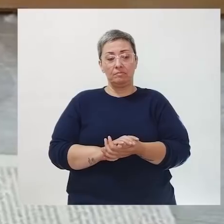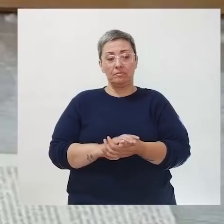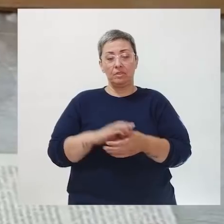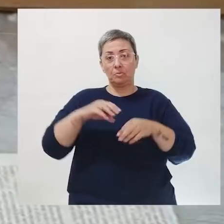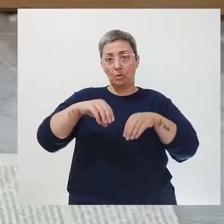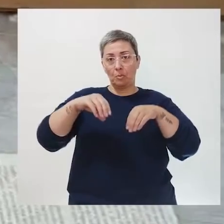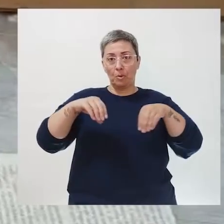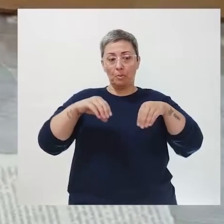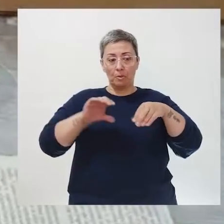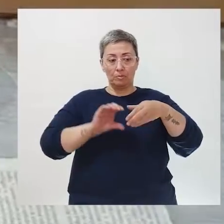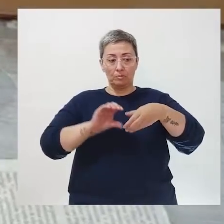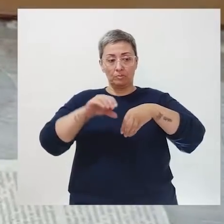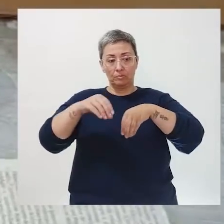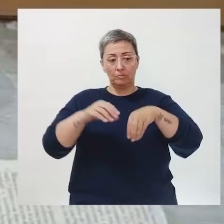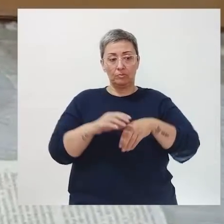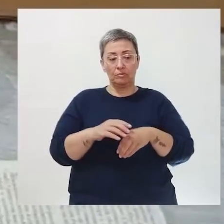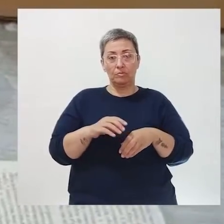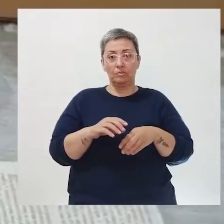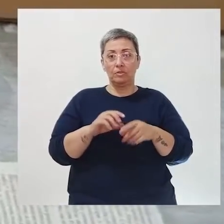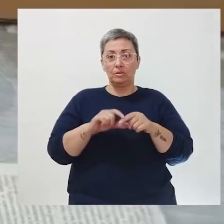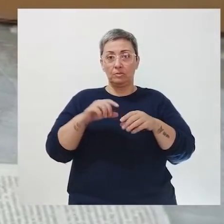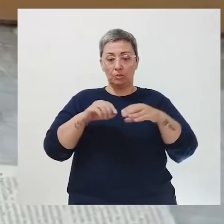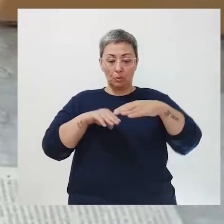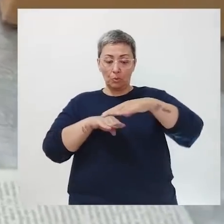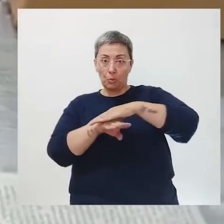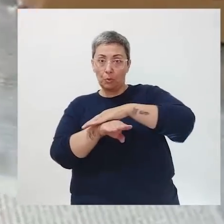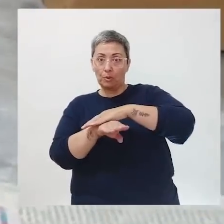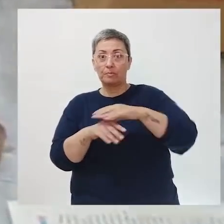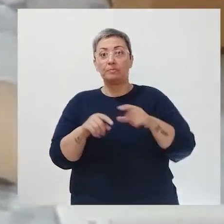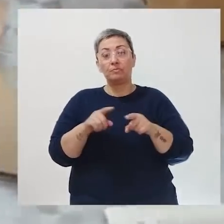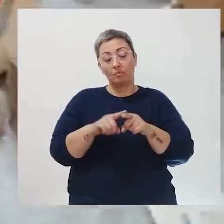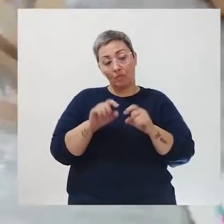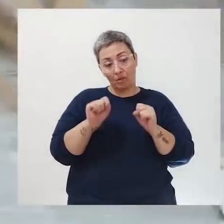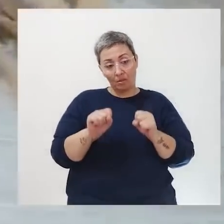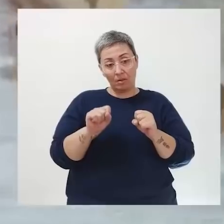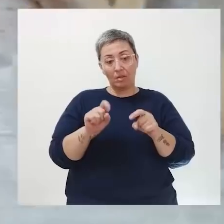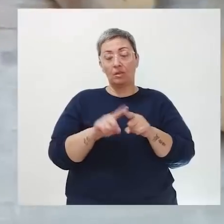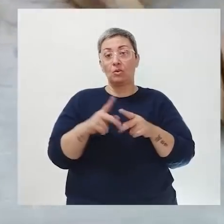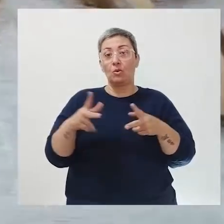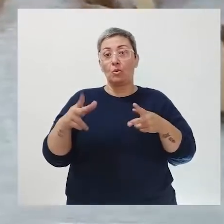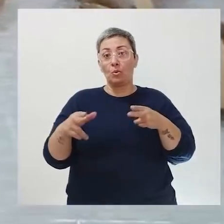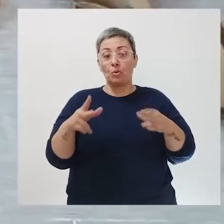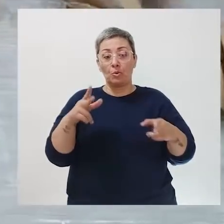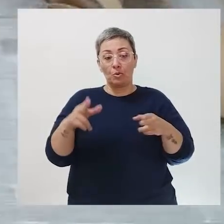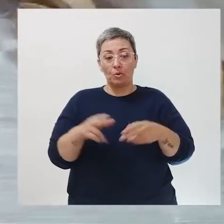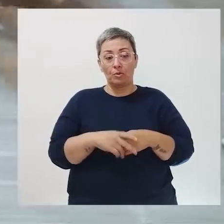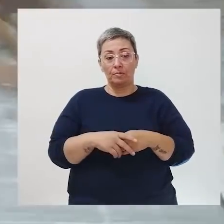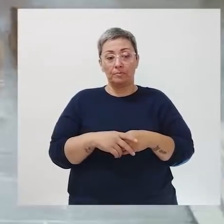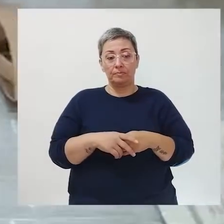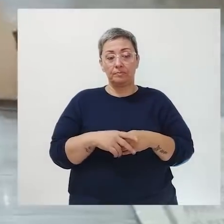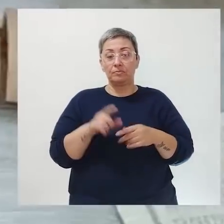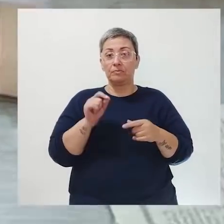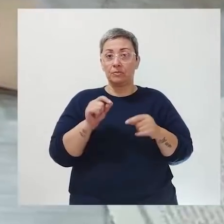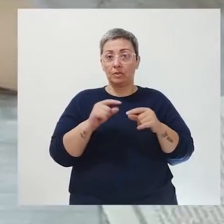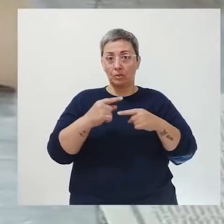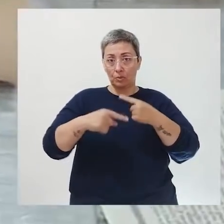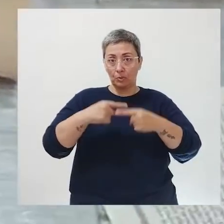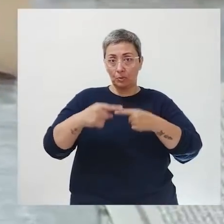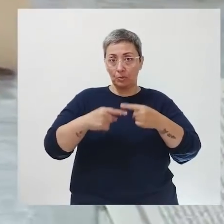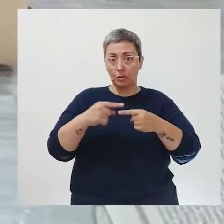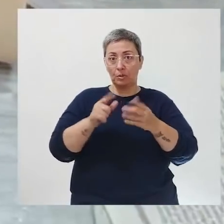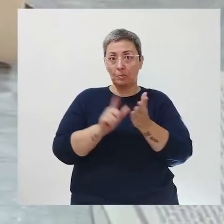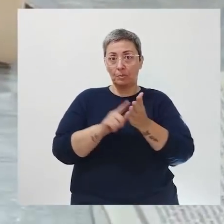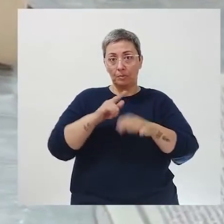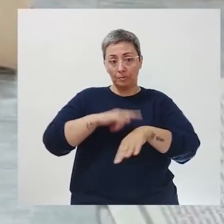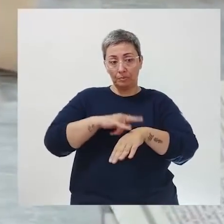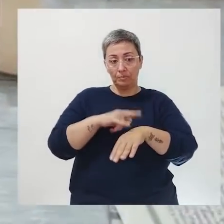colocar fazendo os obstáculos assim como túneis. Vocês podem cortar também o rolinho